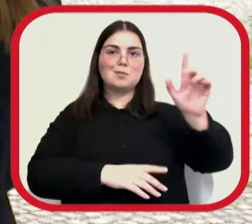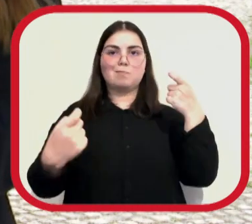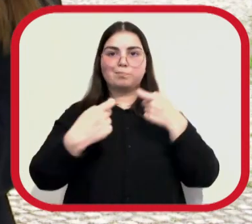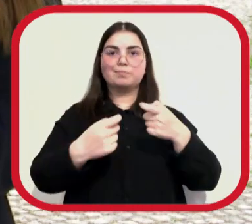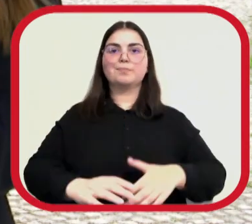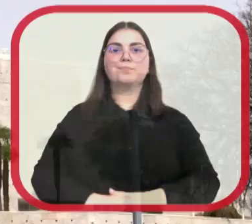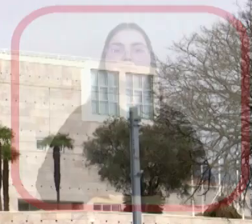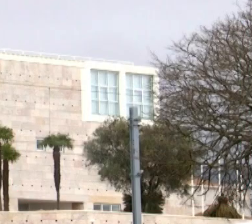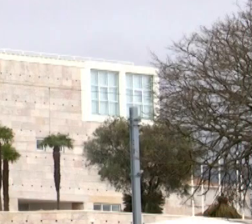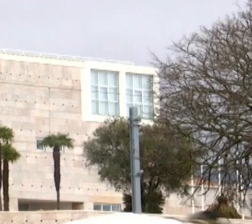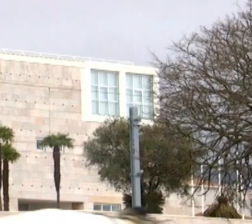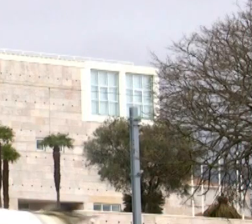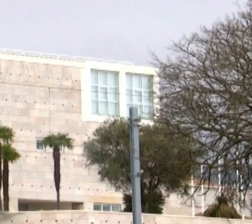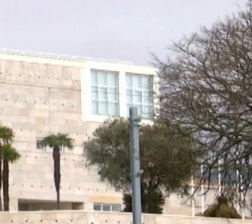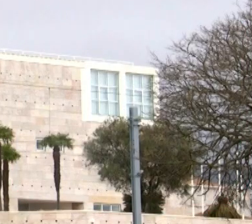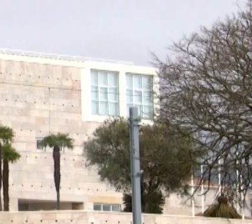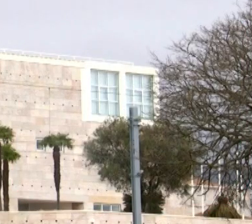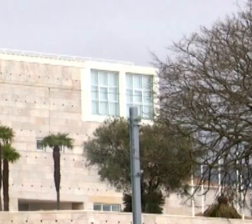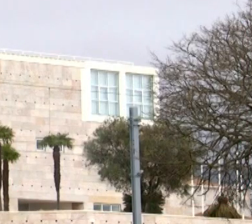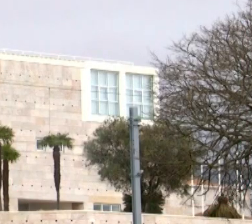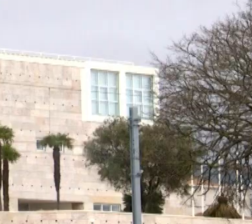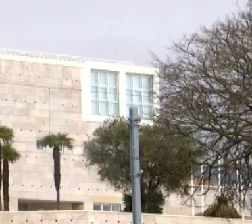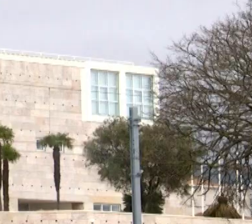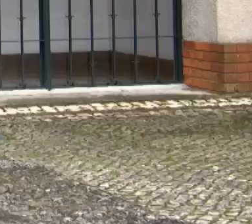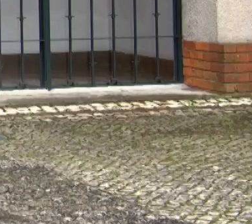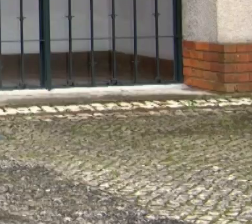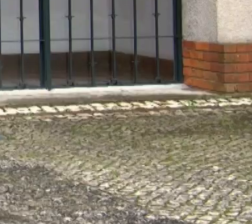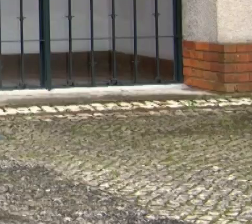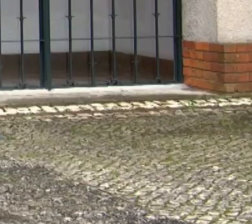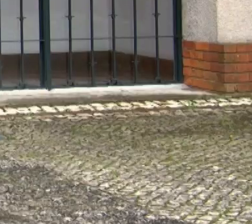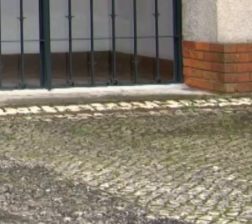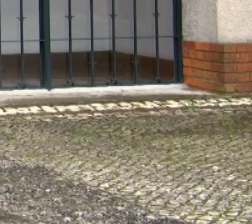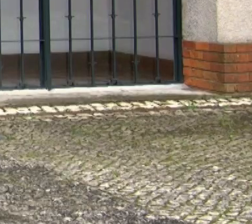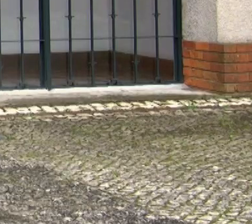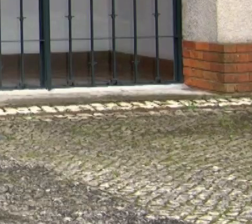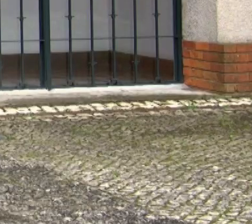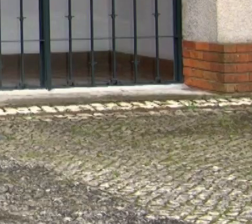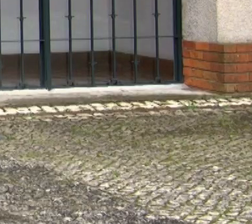identidade nacional.